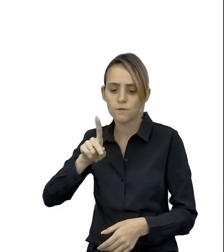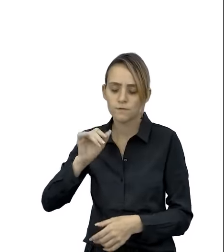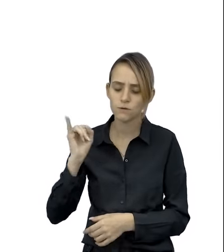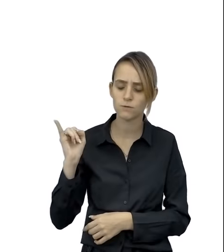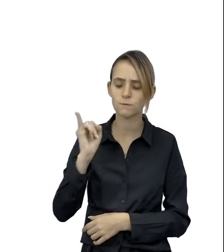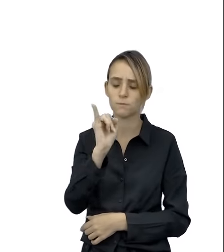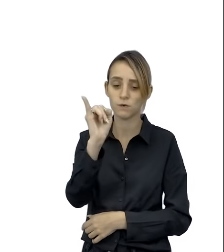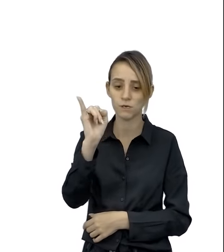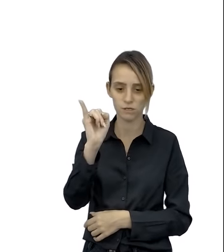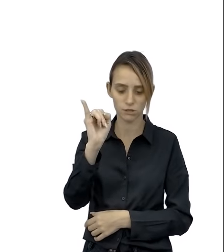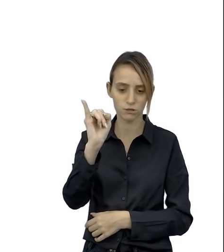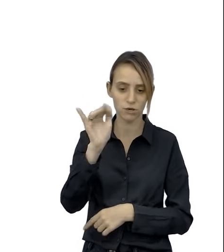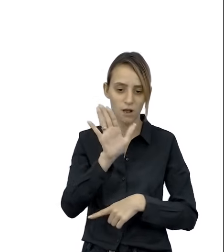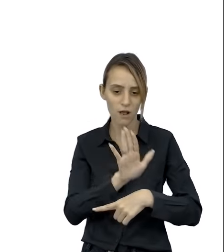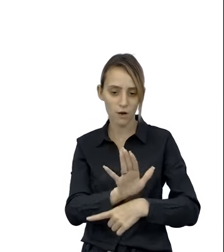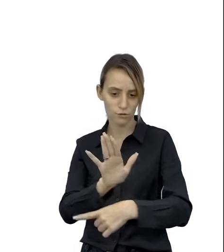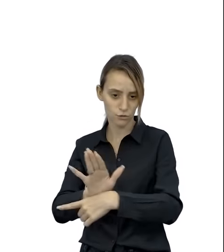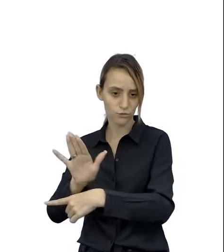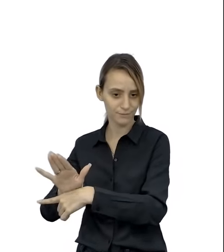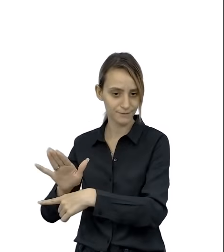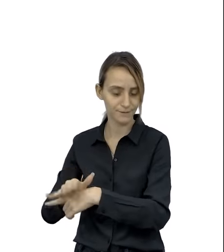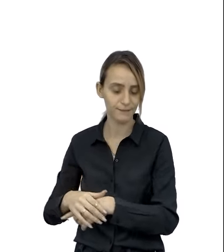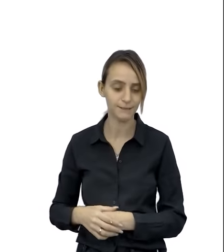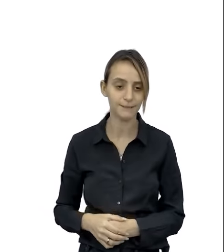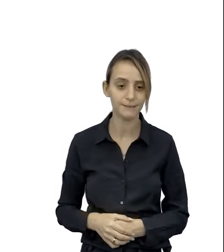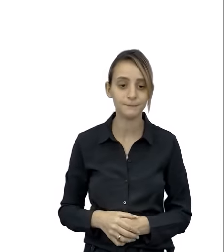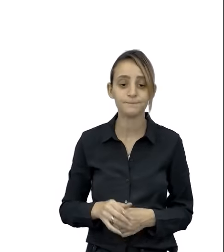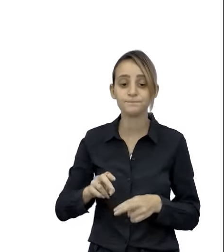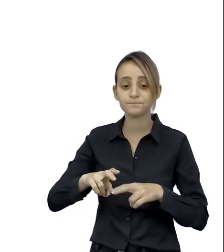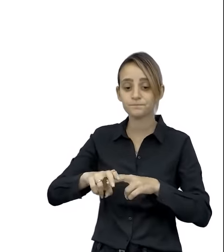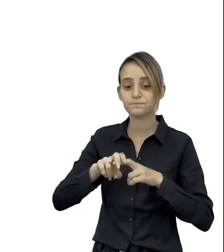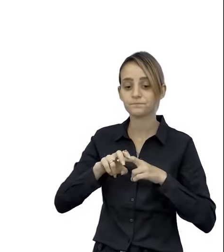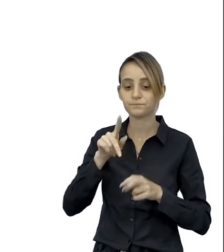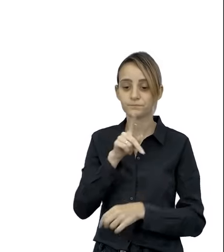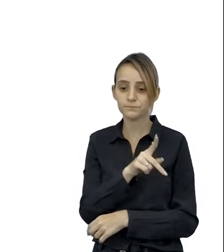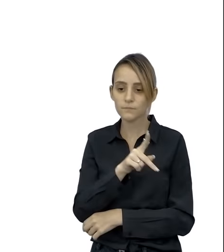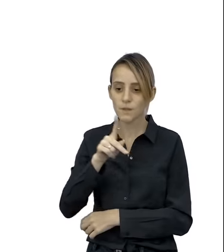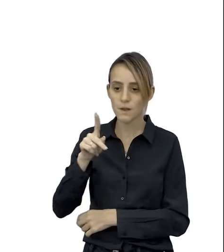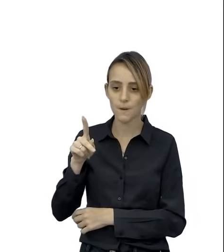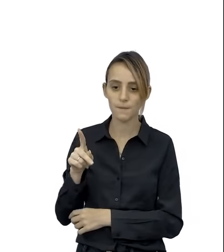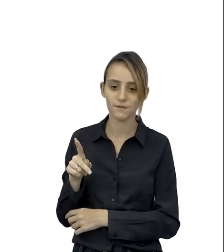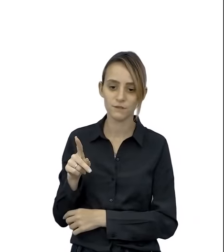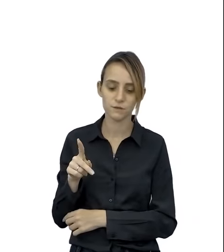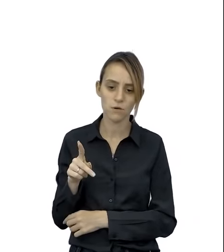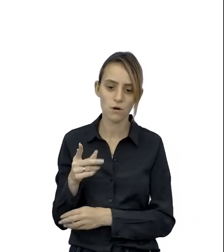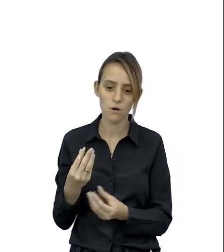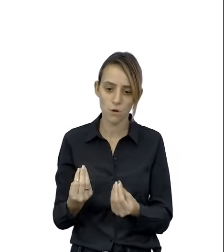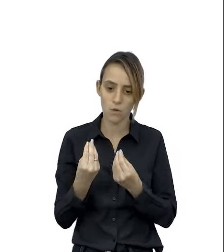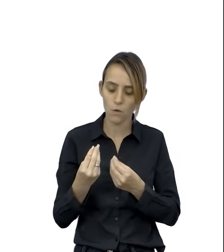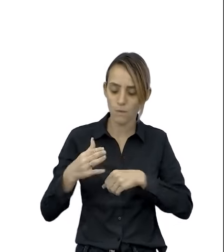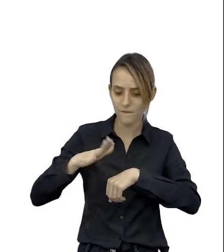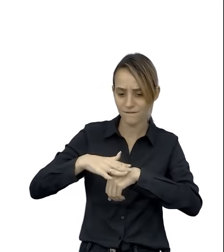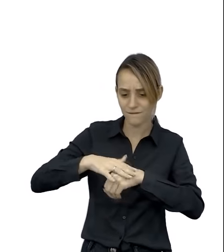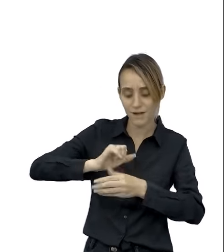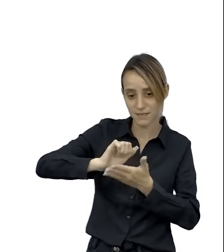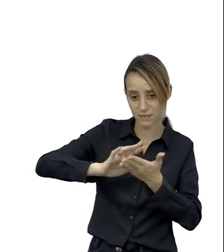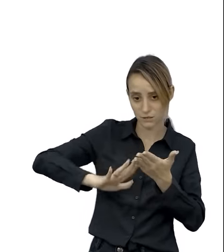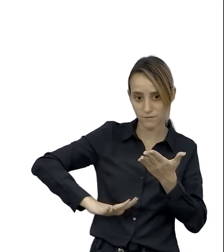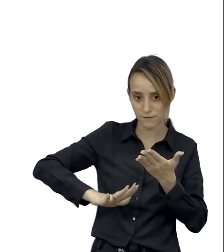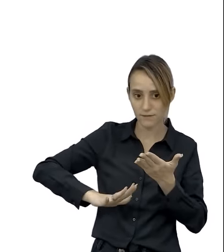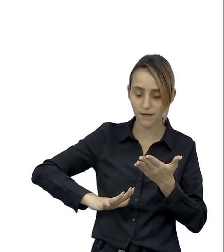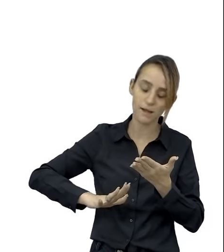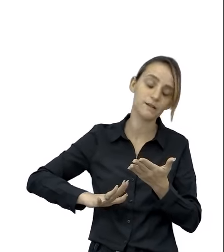cuidar. E é recomendável, então, que o professor, à medida que a atividade vá acontecendo, quando